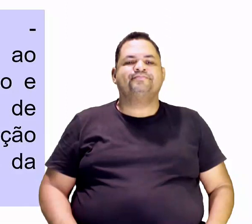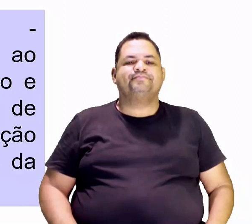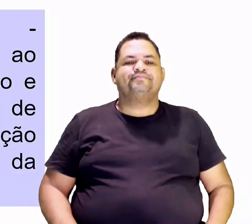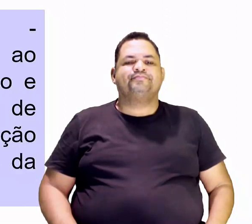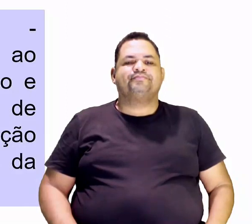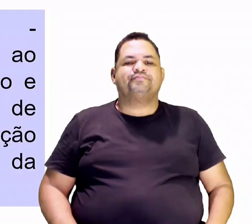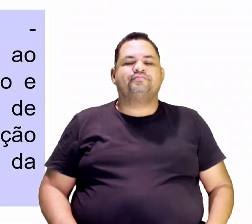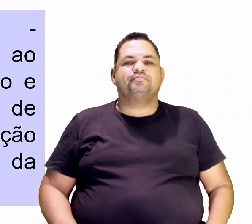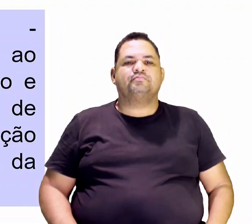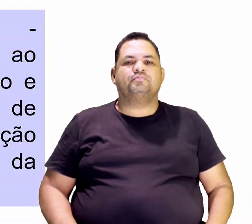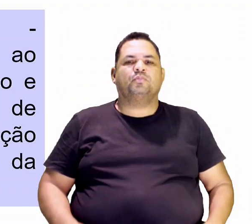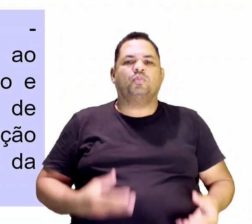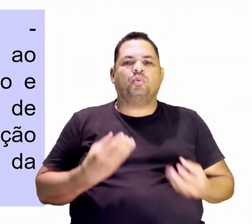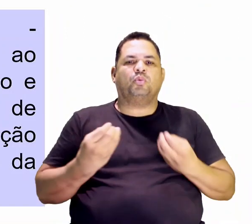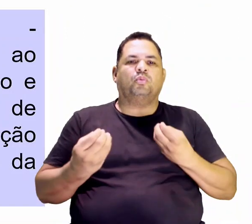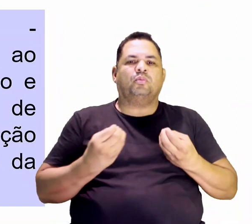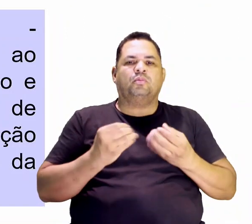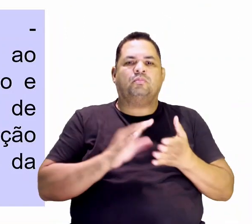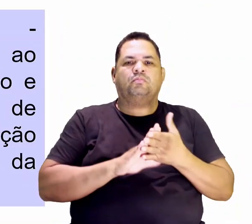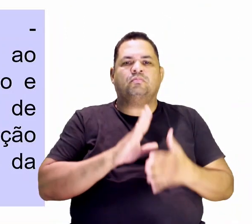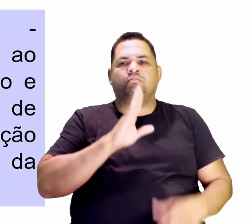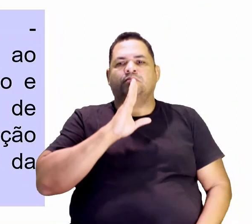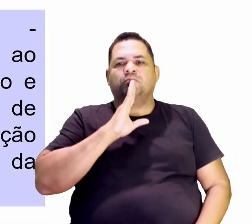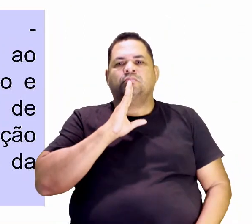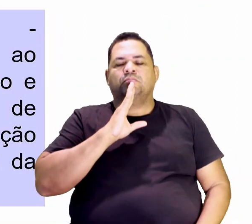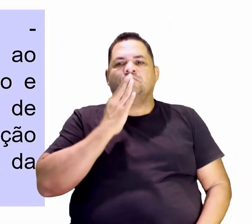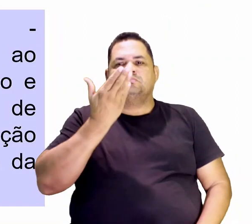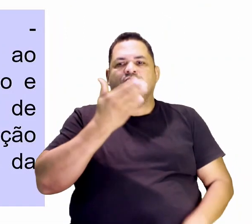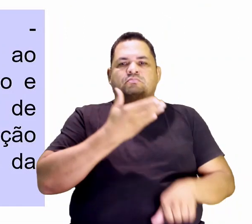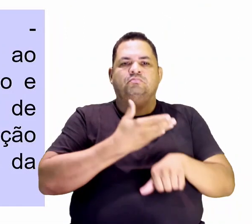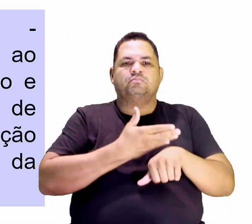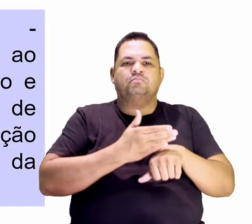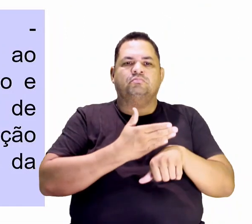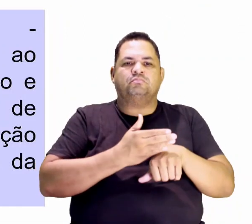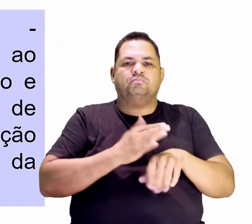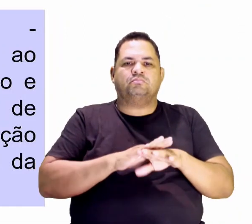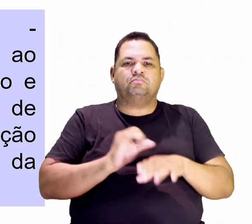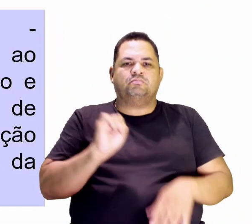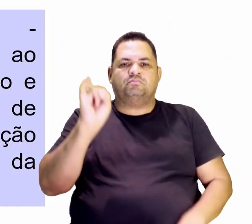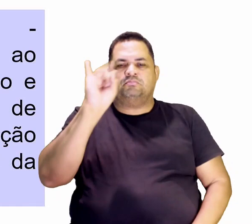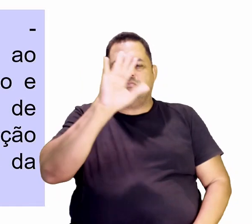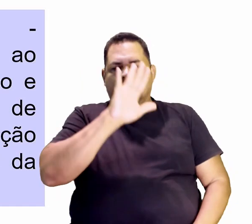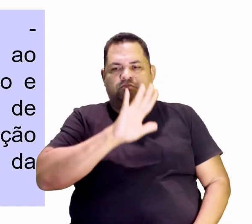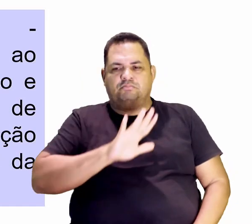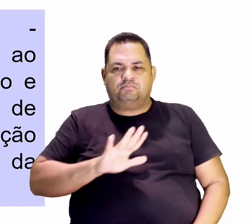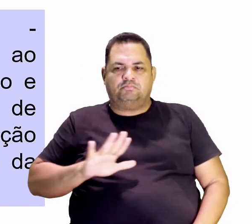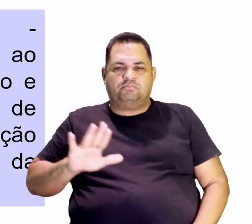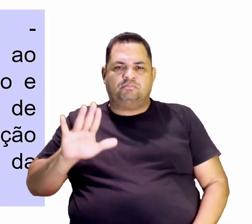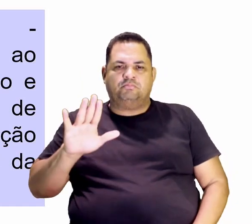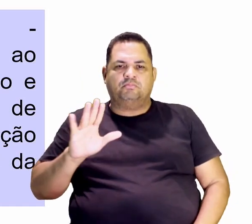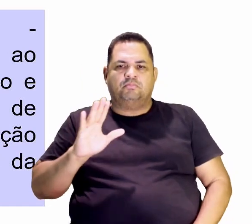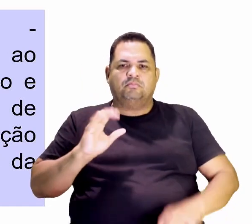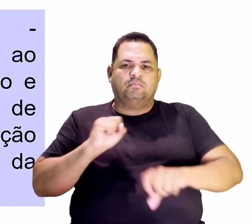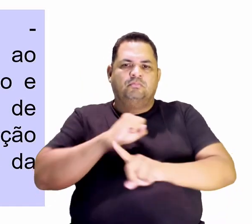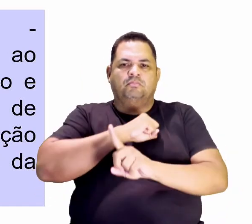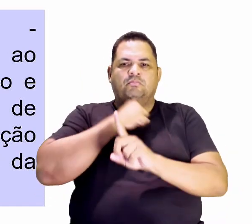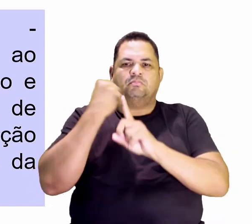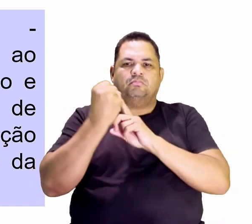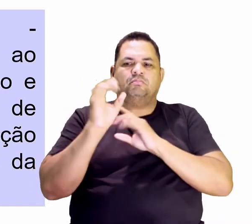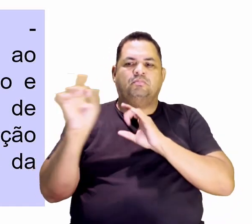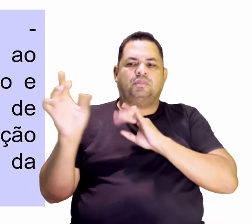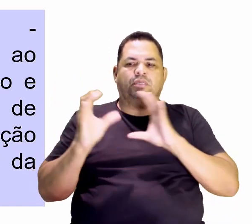prof? Como que a gente faz para reconhecer, né? Essas práticas, né? E a imagem social de cada